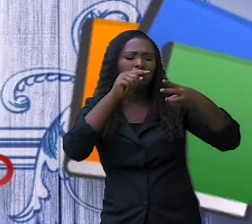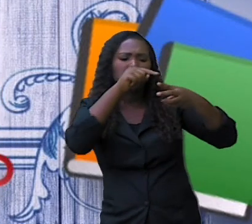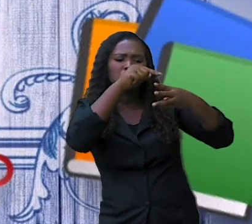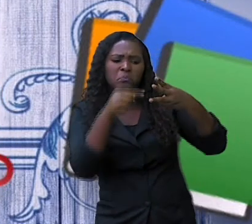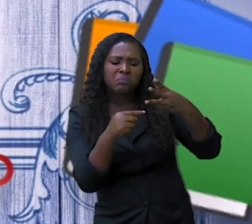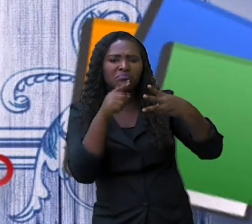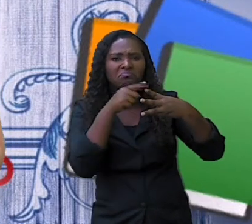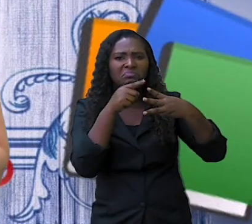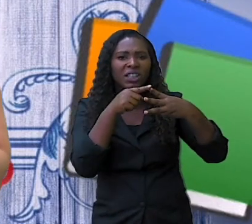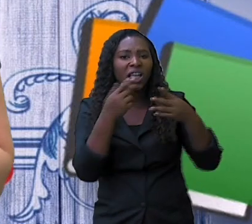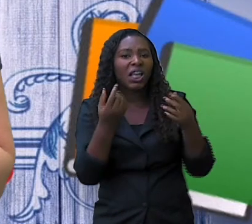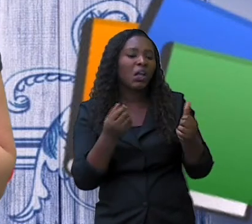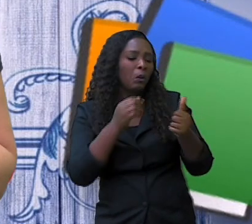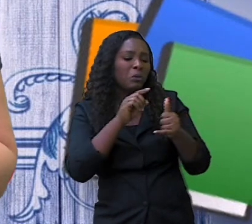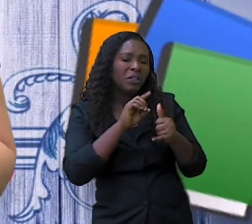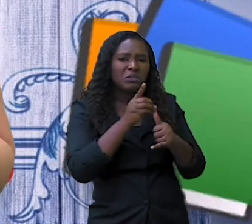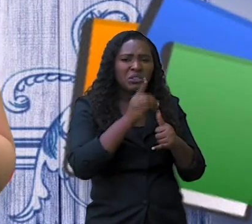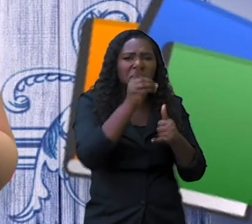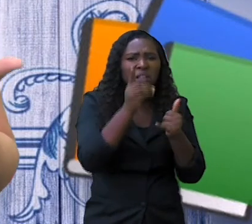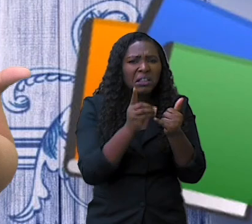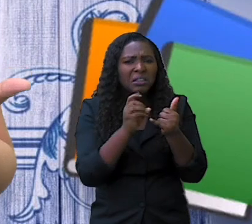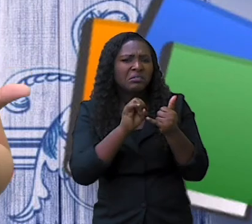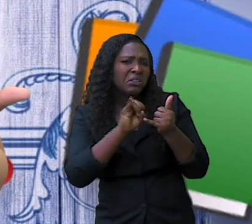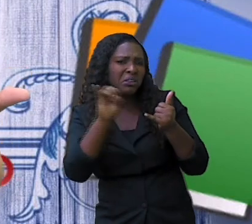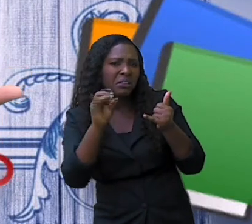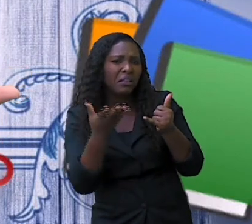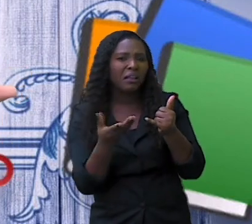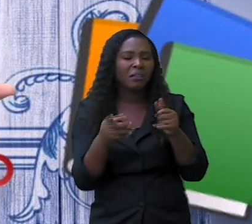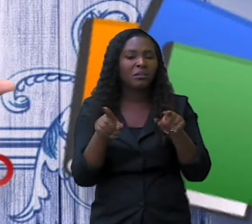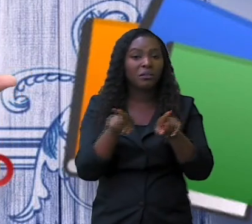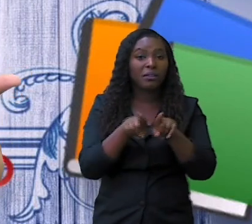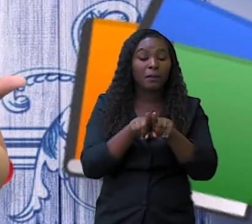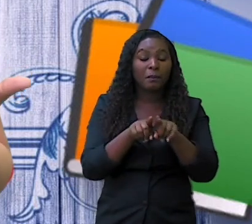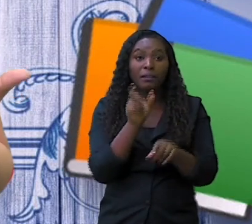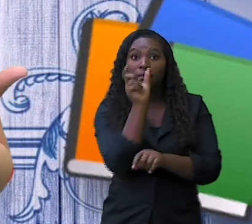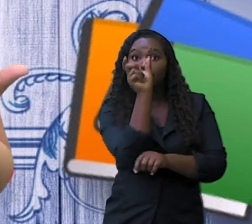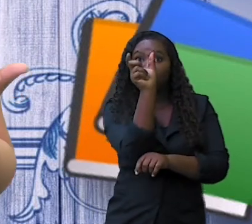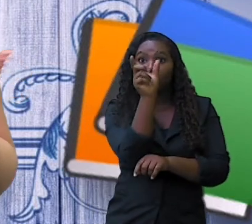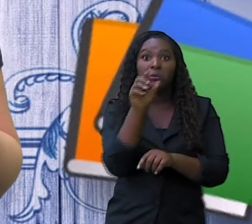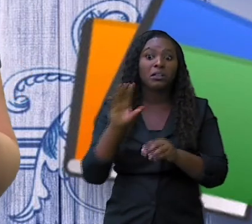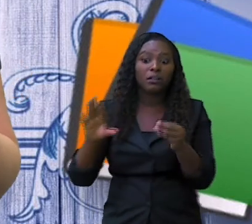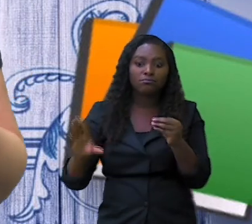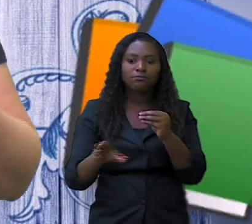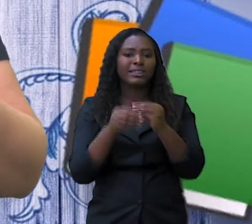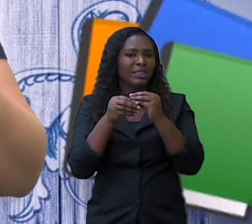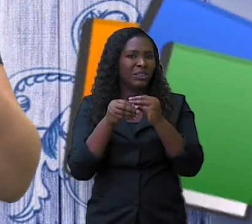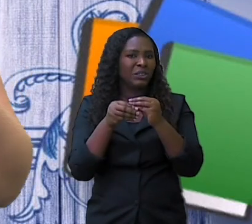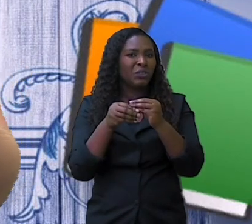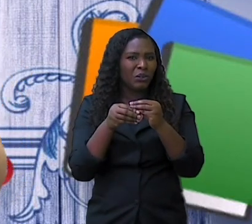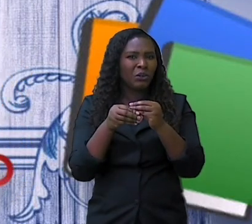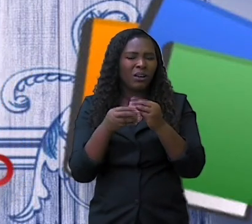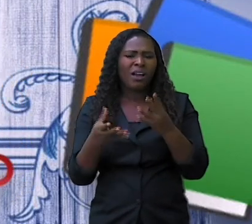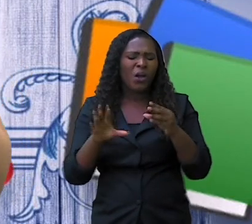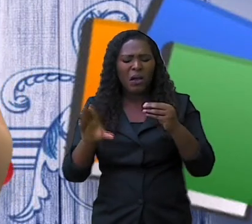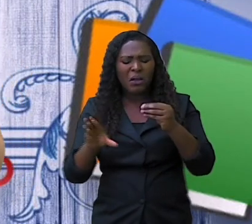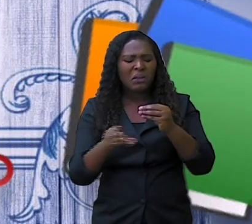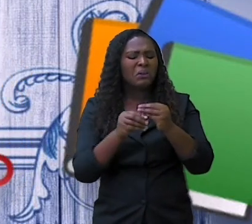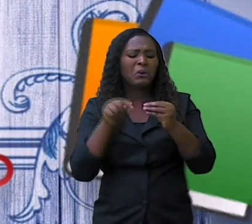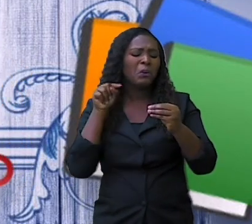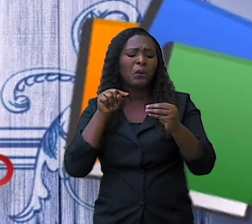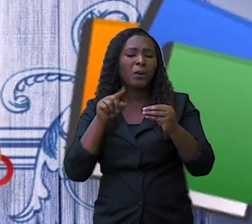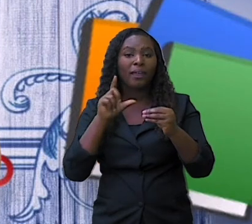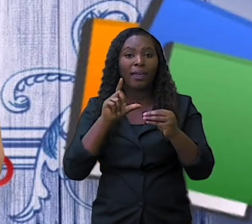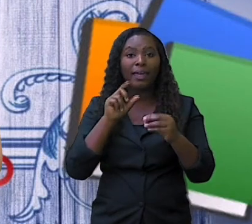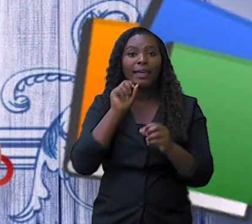objeto indireto. E também falo dos acessórios. E isso, o que é acessório então? Acessório é tudo aquilo que vai acompanhar, que vai